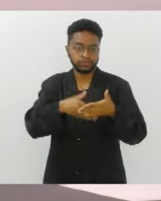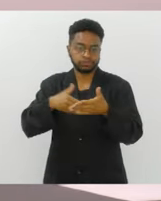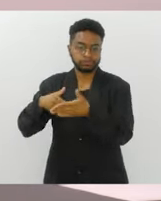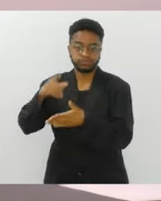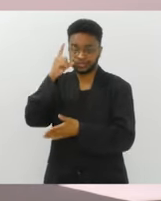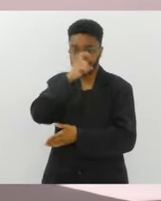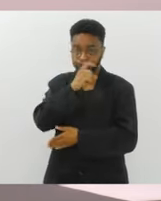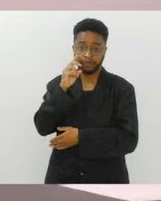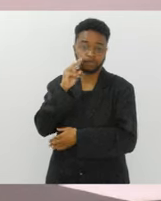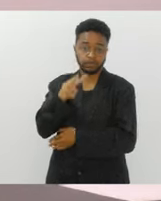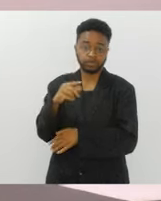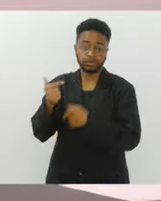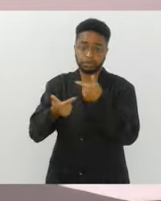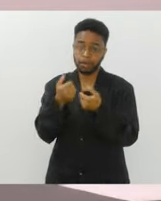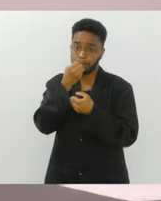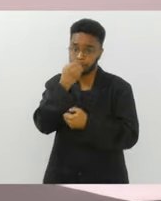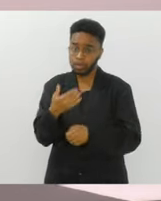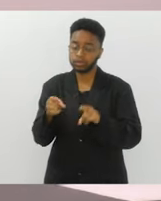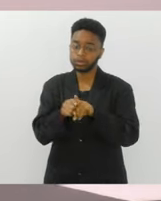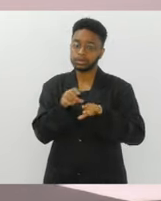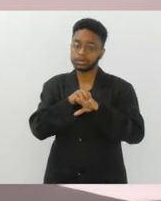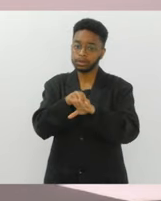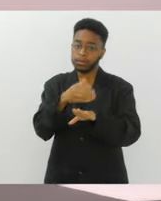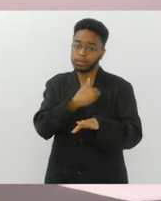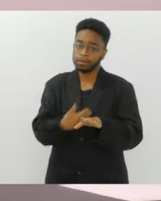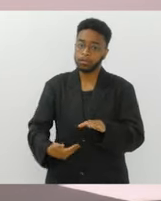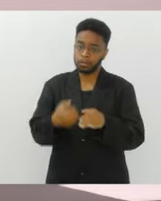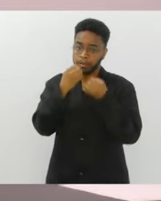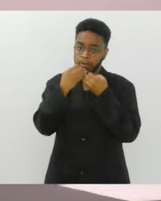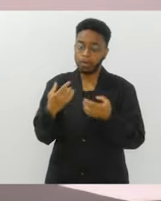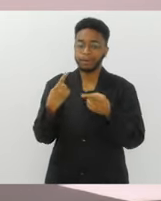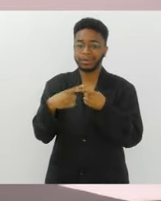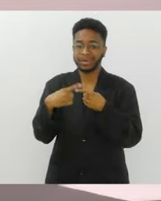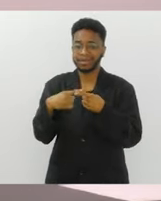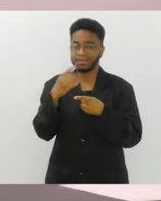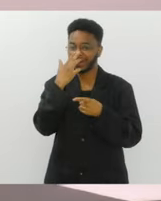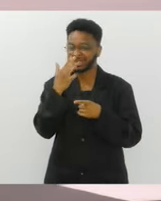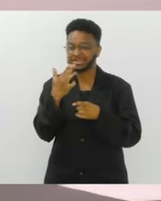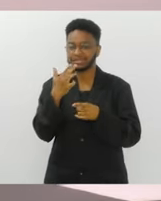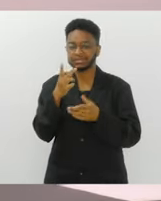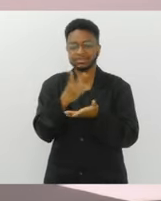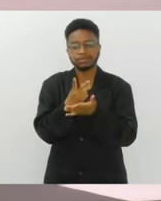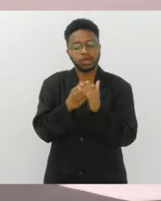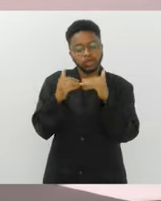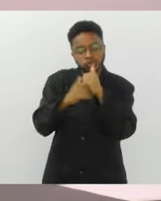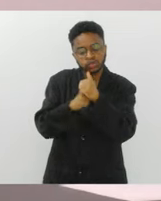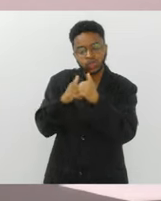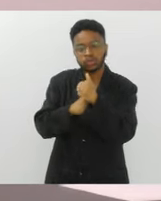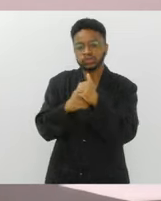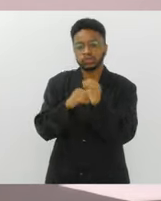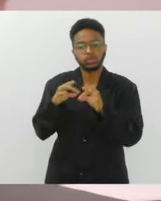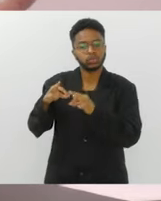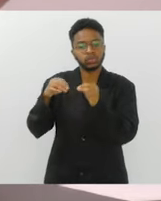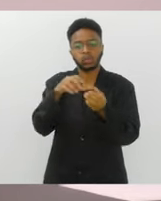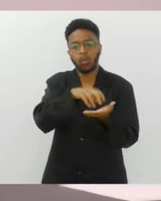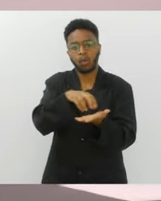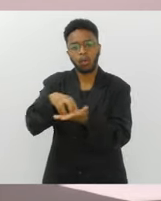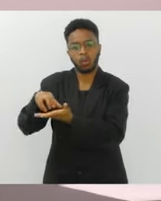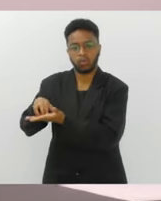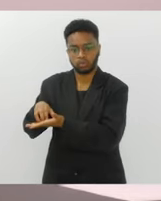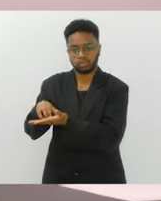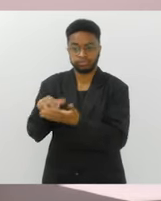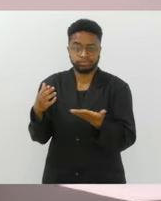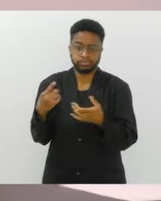bom, no transporte público como um todo, que é uma caixa preta. Então, se é uma caixa preta na FETRANSPOR, uma caixa preta na SuperVia, uma caixa preta em tudo quanto é lugar,